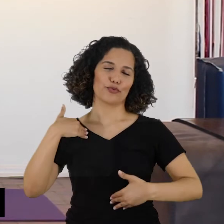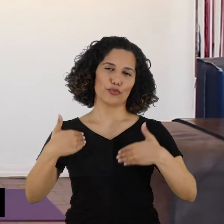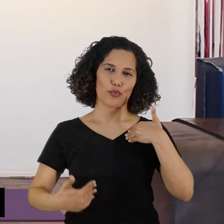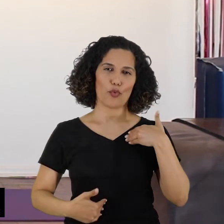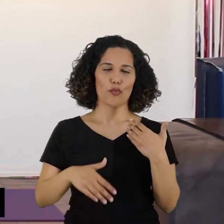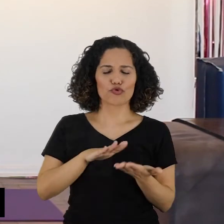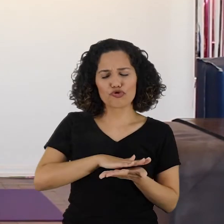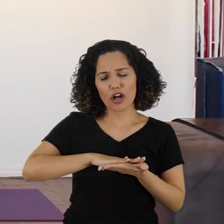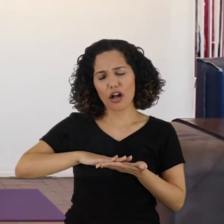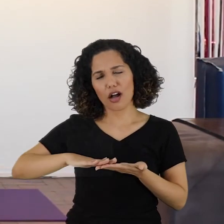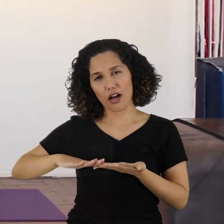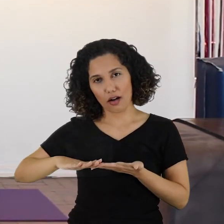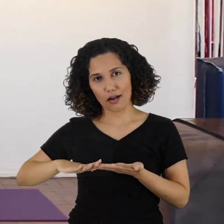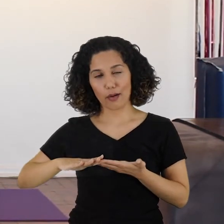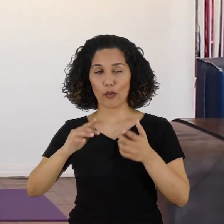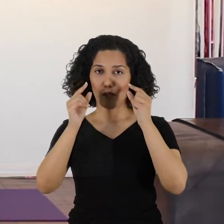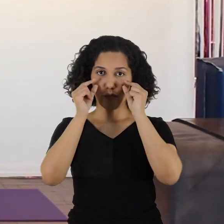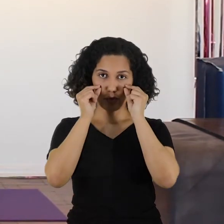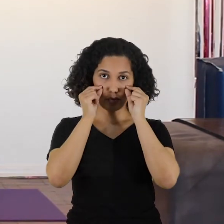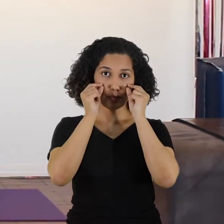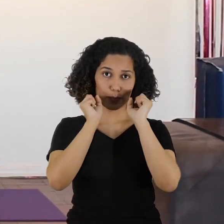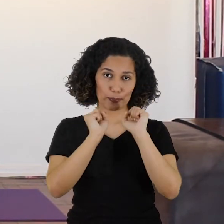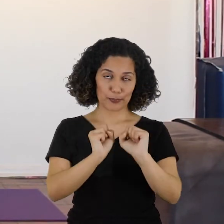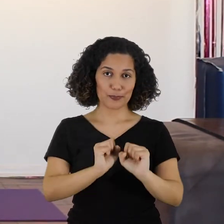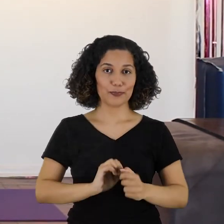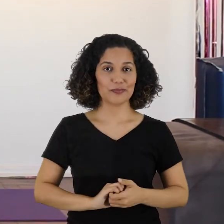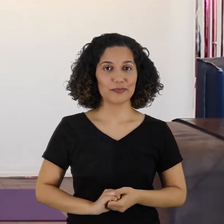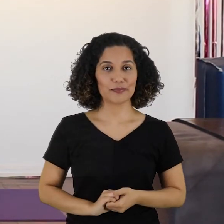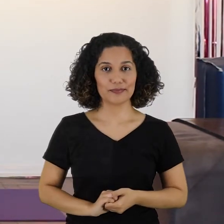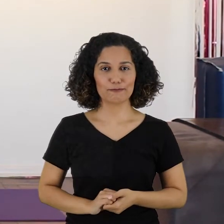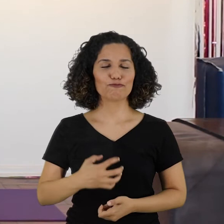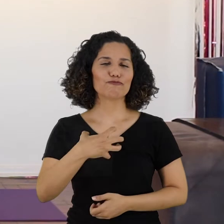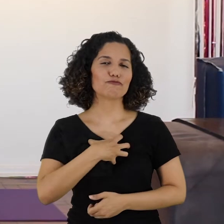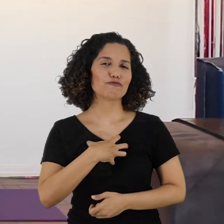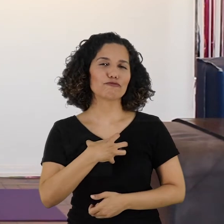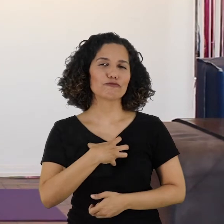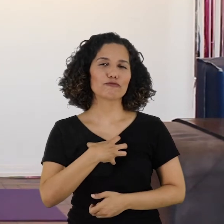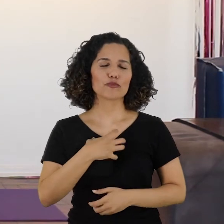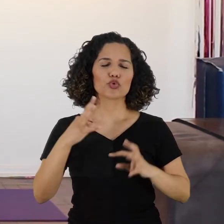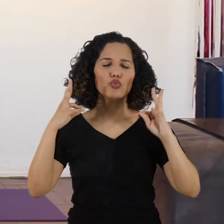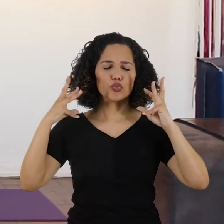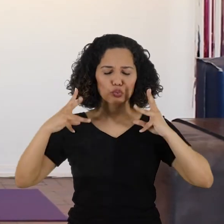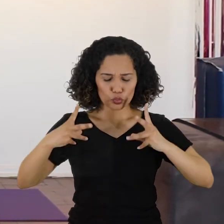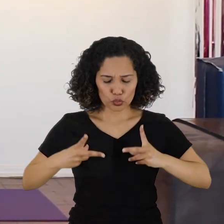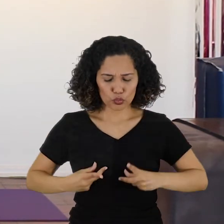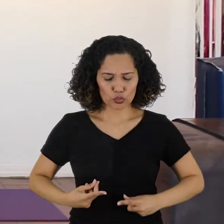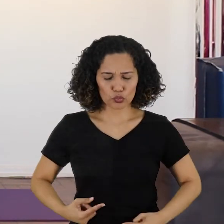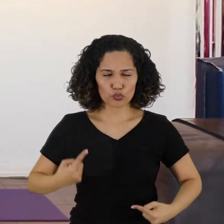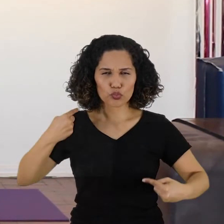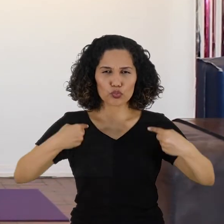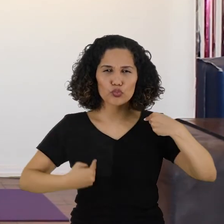bem o corpo no chão. Fecha os olhos. E sente todo o seu